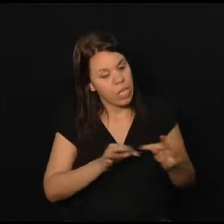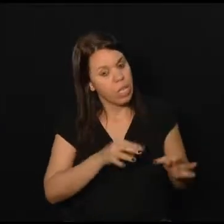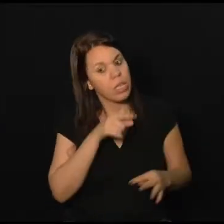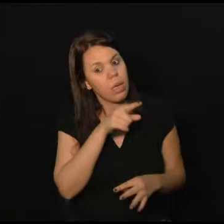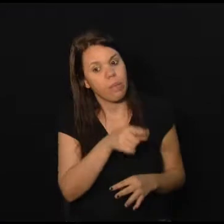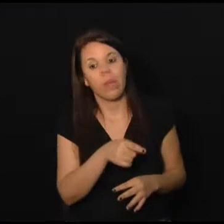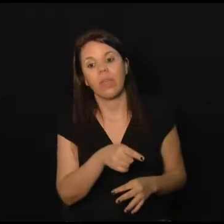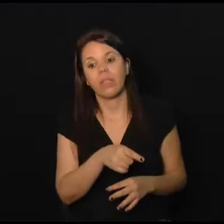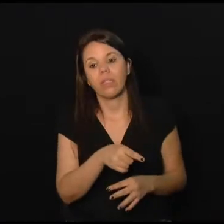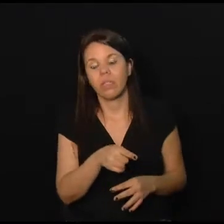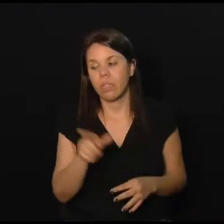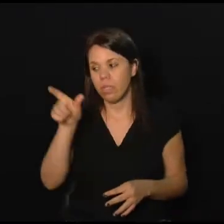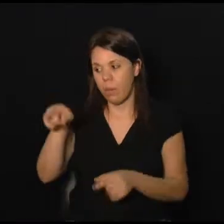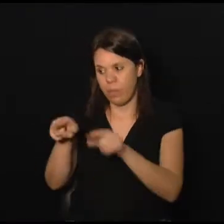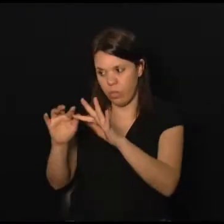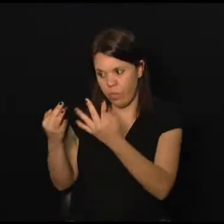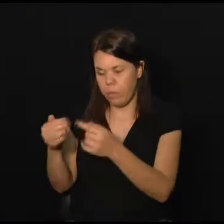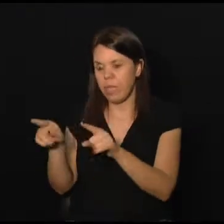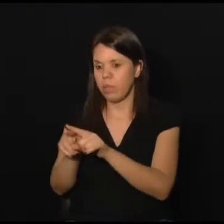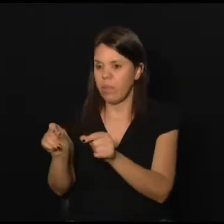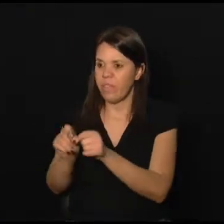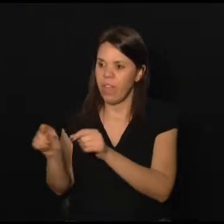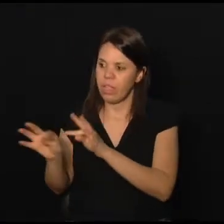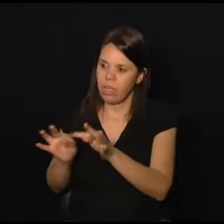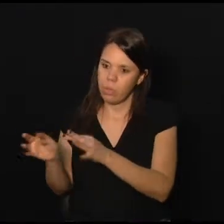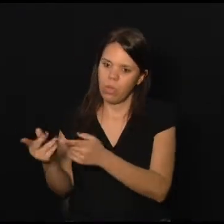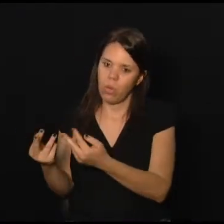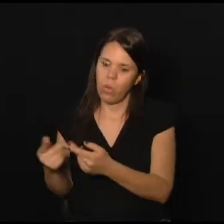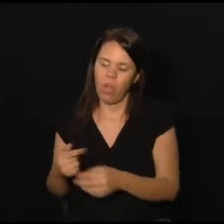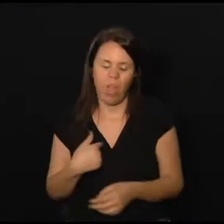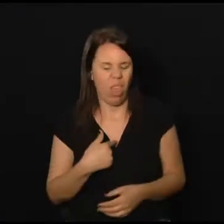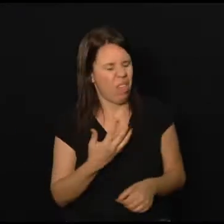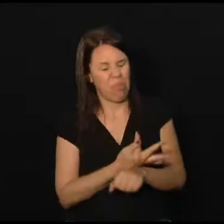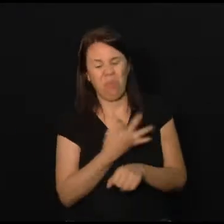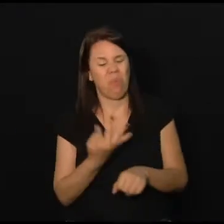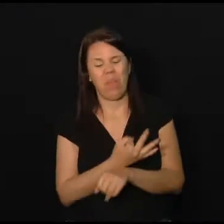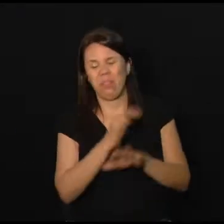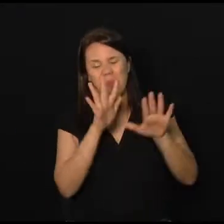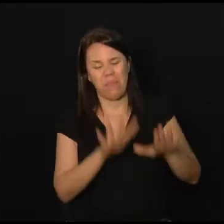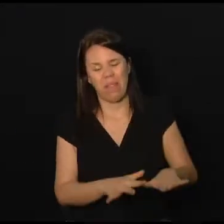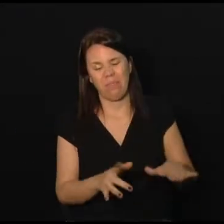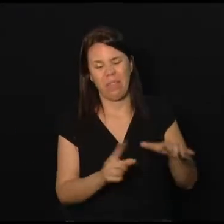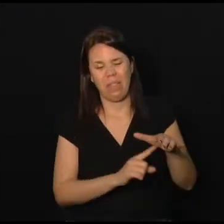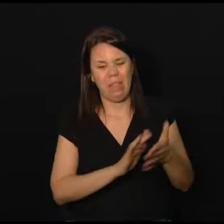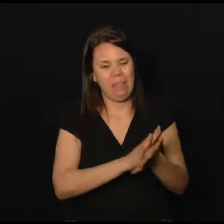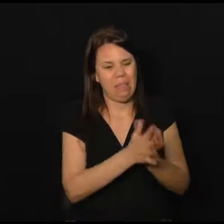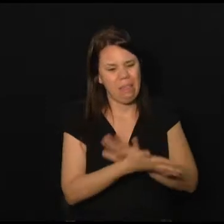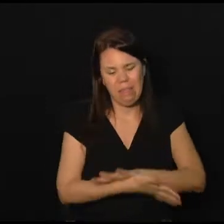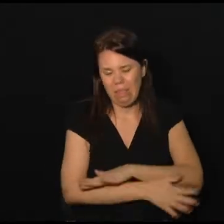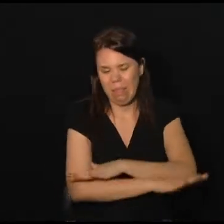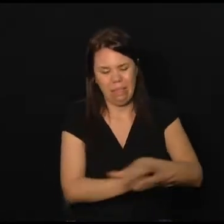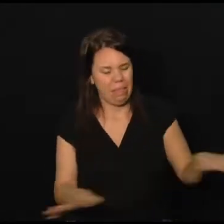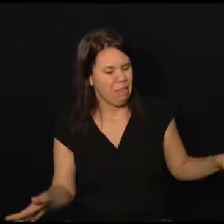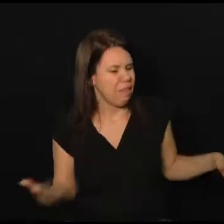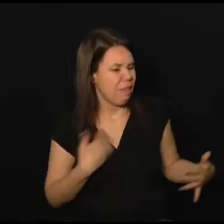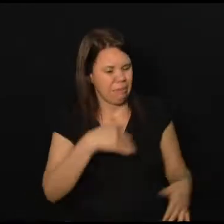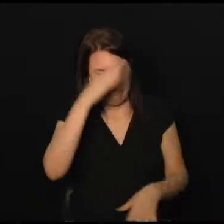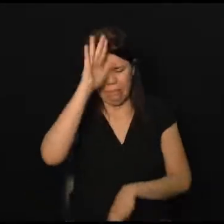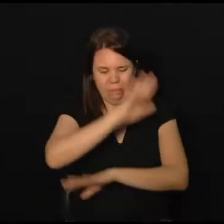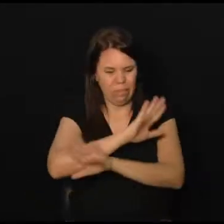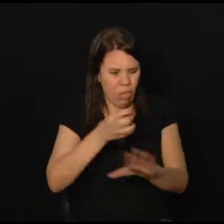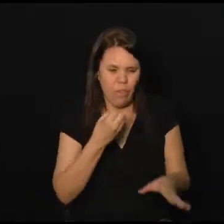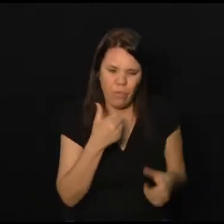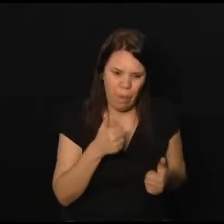pelo dependente, né? Aí o dependente chega e fala assim, eu não aguento mais ficar aqui, estão me maltratando, eu não aguento mais, eu vou ficar bem,